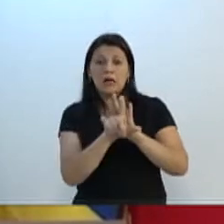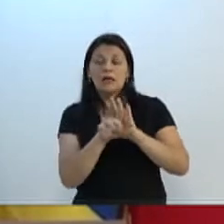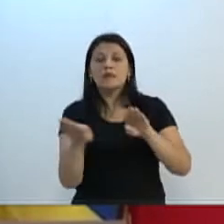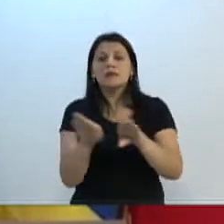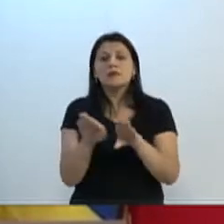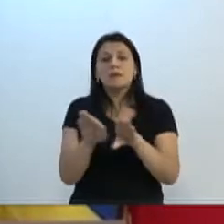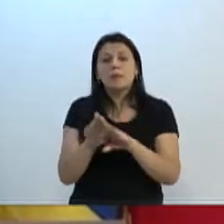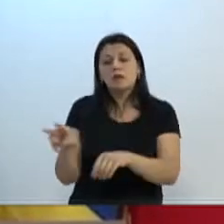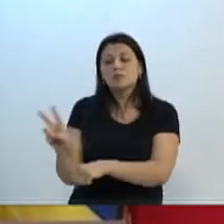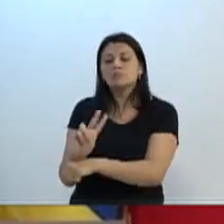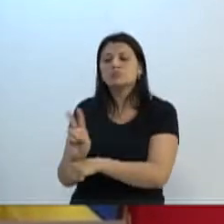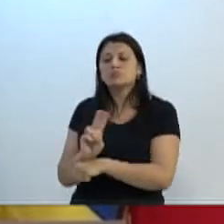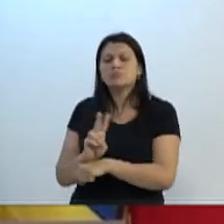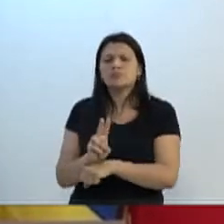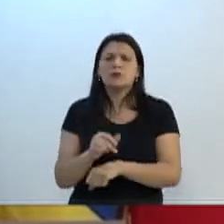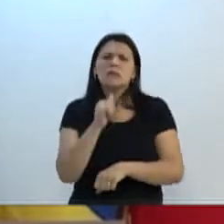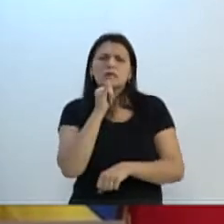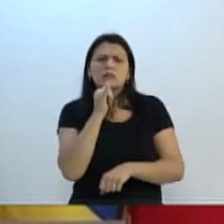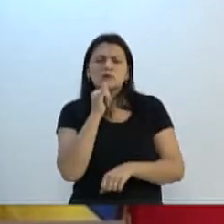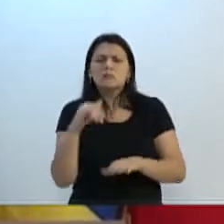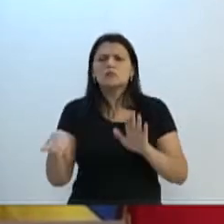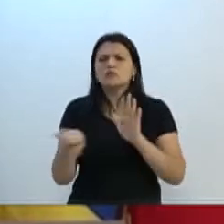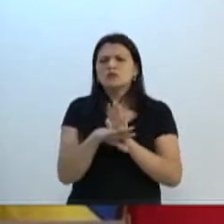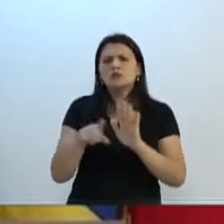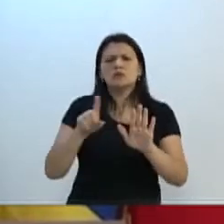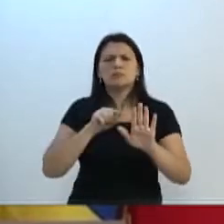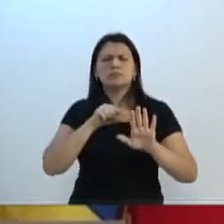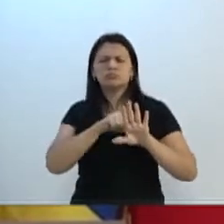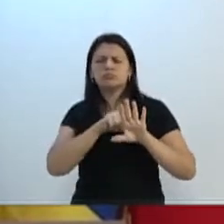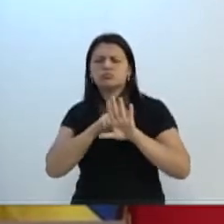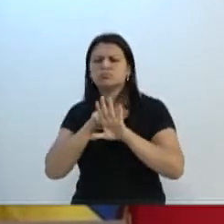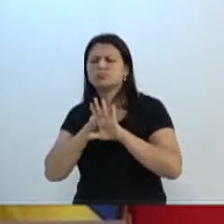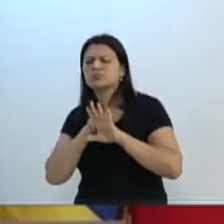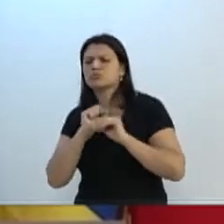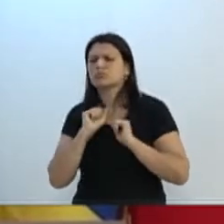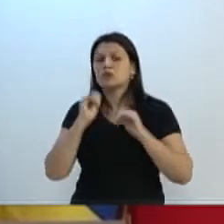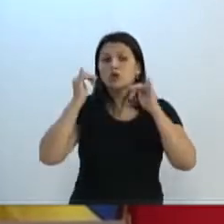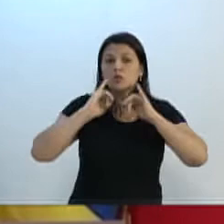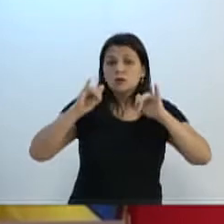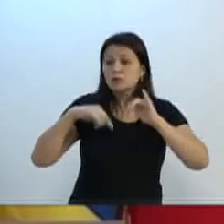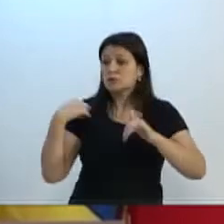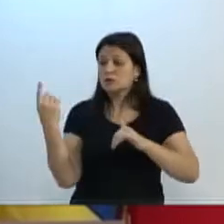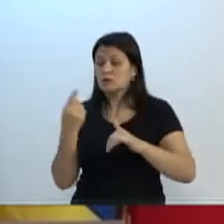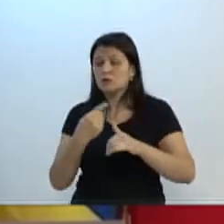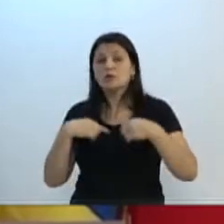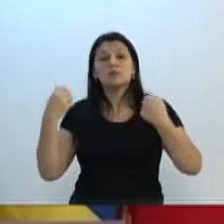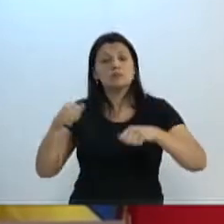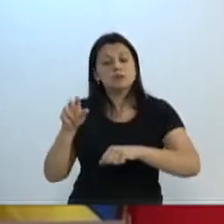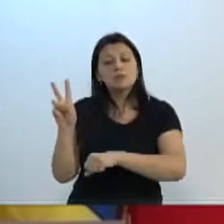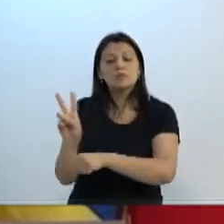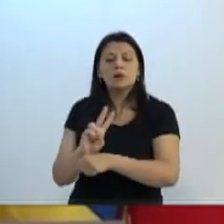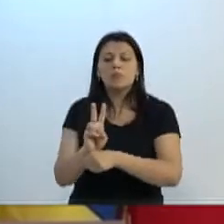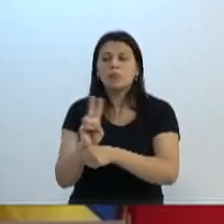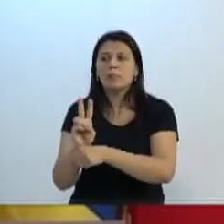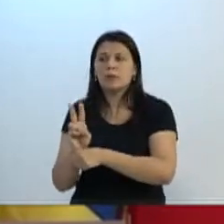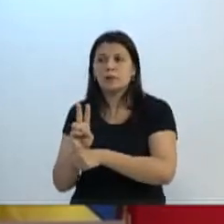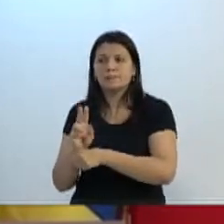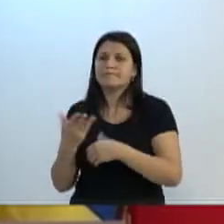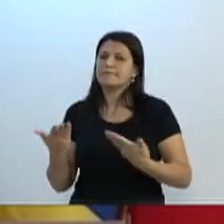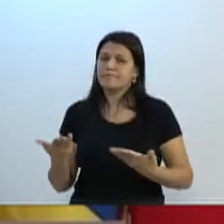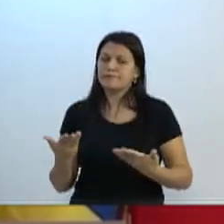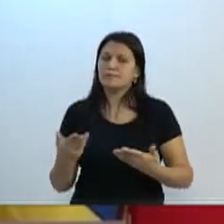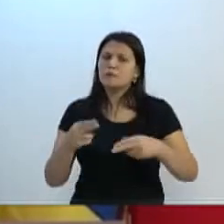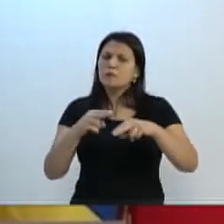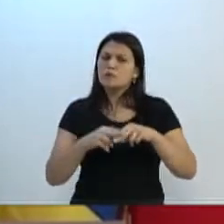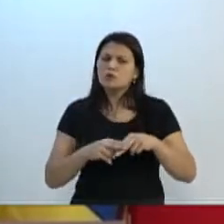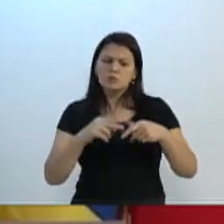Quando chegam algumas denúncias, algumas notícias, e a gente é marcado, nós temos que cumprir o nosso papel de fiscalização. Quero trazer isso em relação a